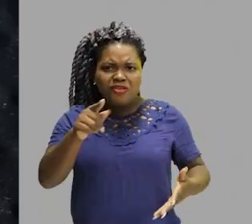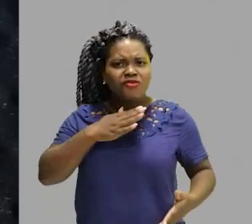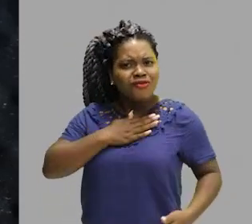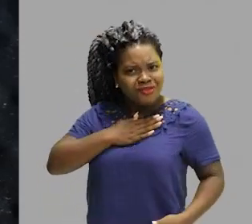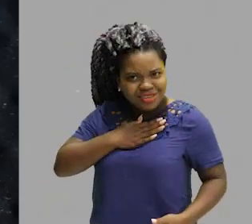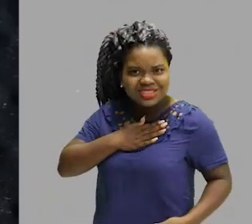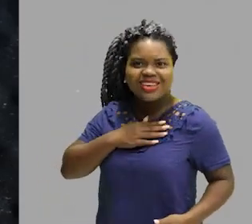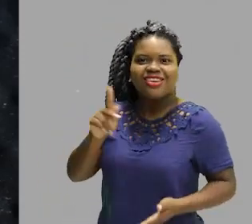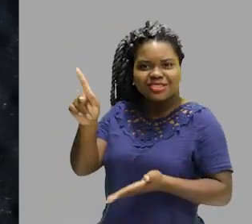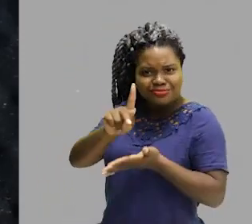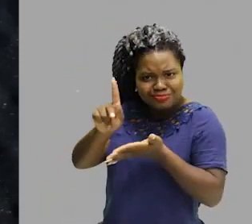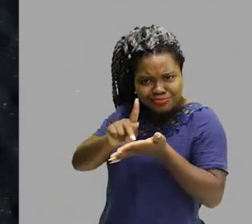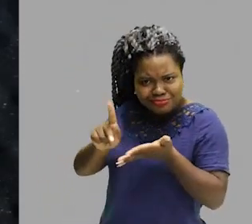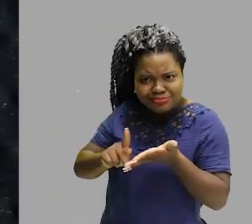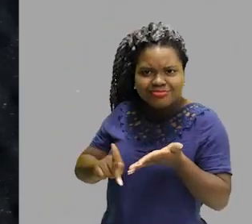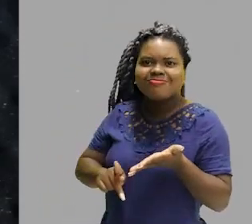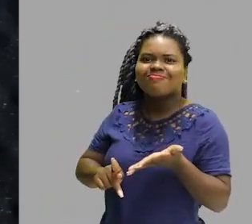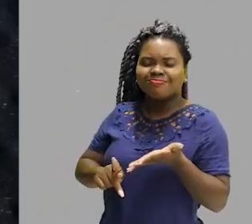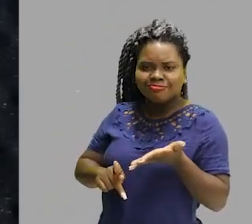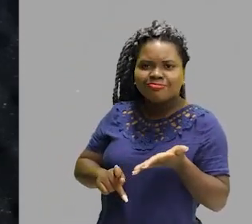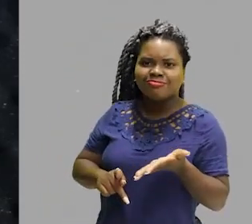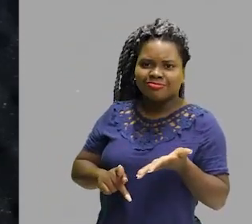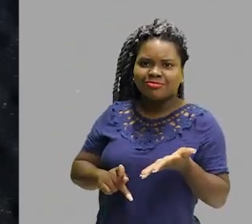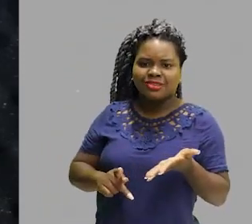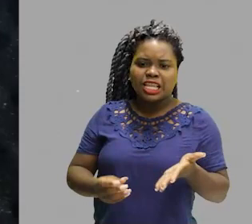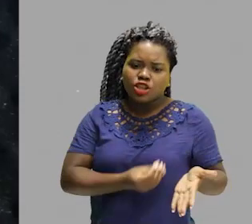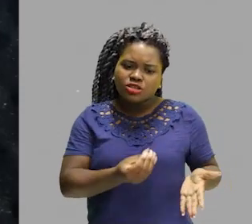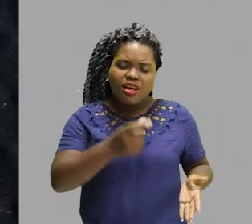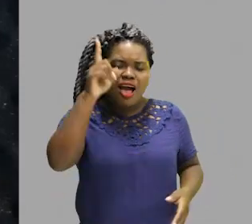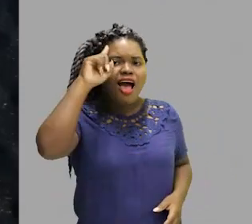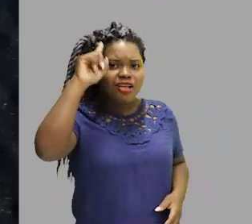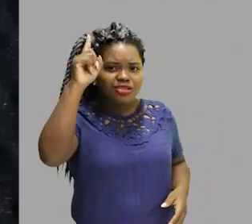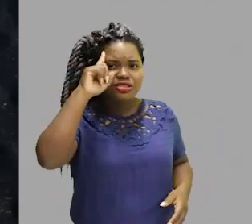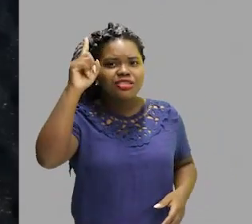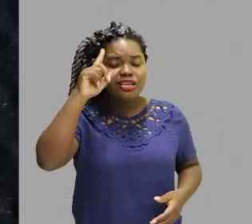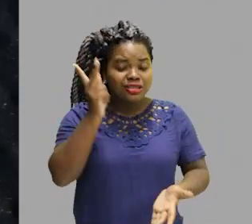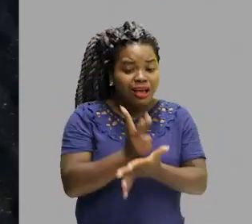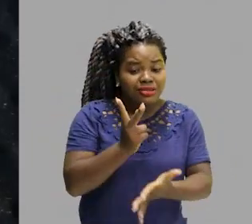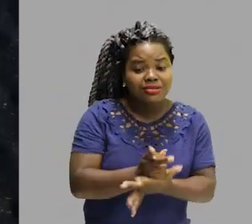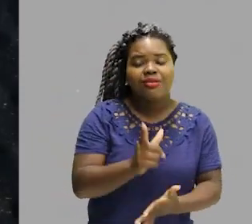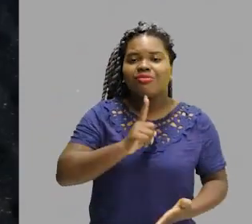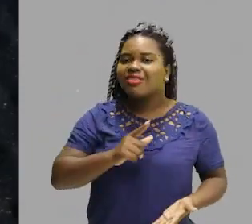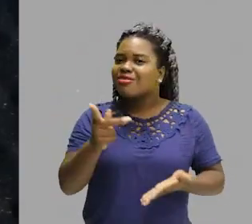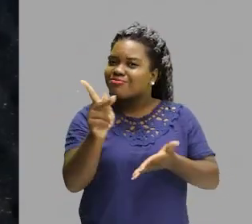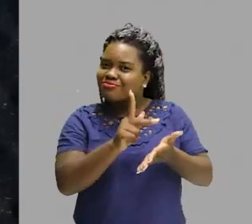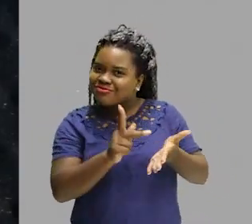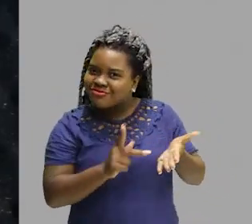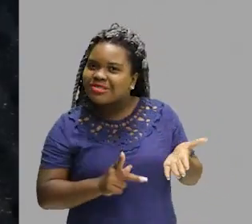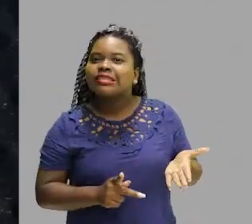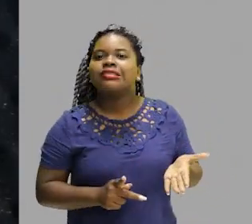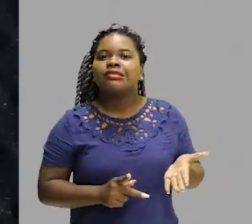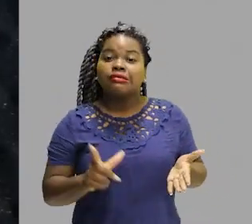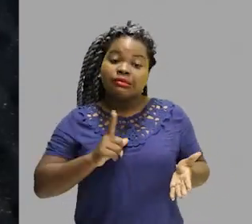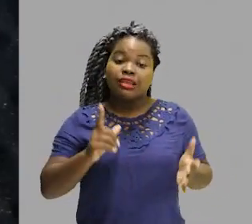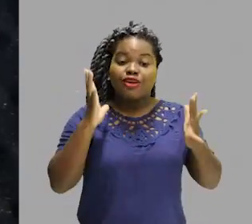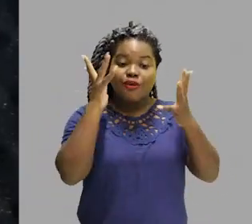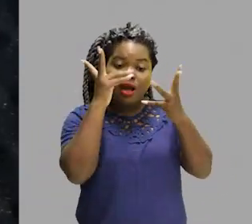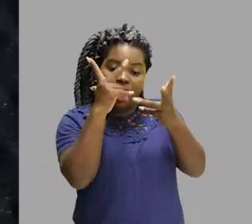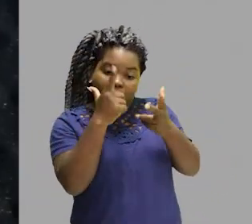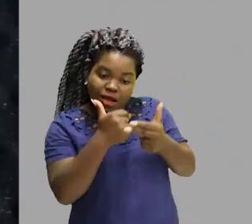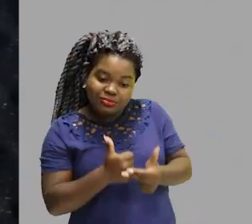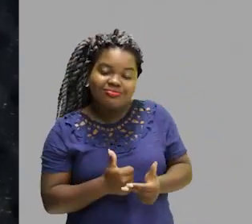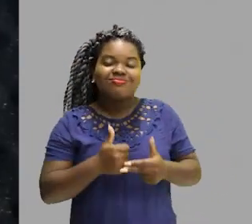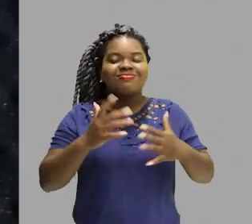que é poesia? A gente vive, convive com a poesia em todo o tempo, né? Poesia tem a ver com leveza, com beleza, com